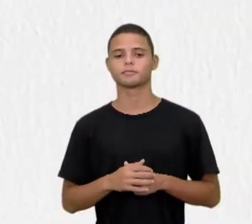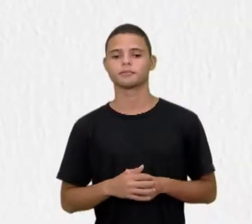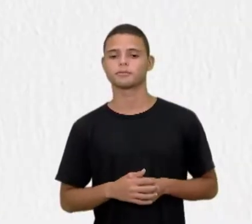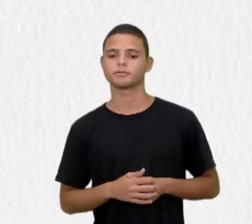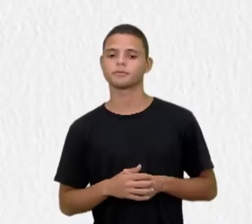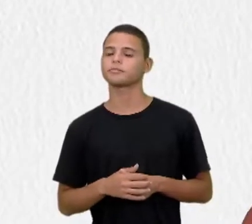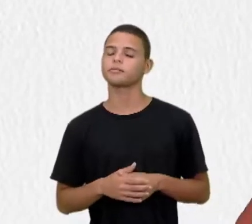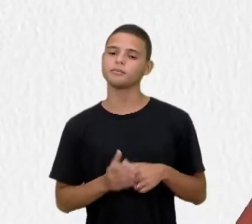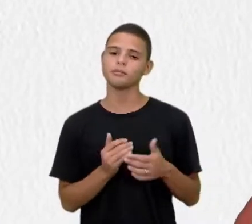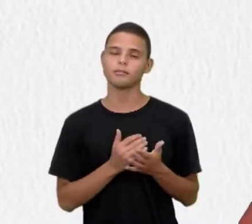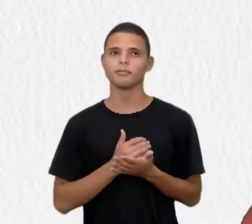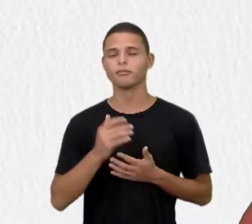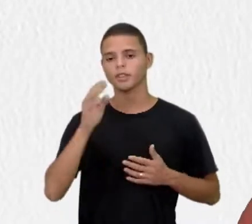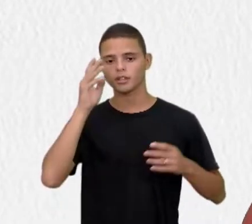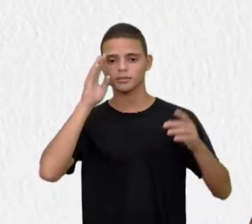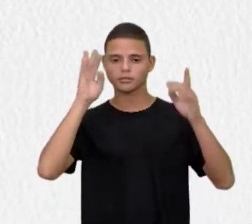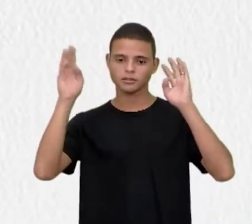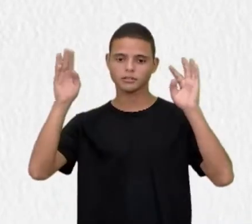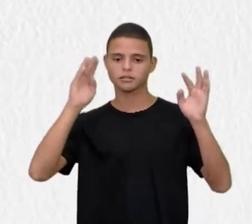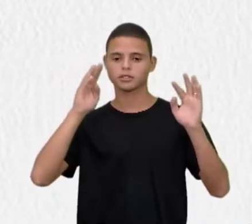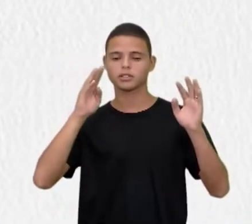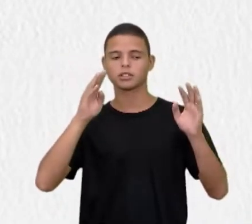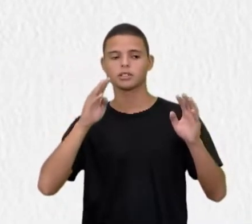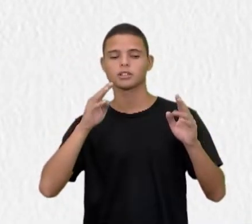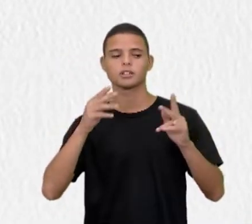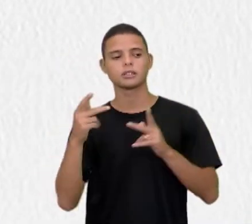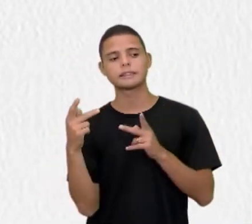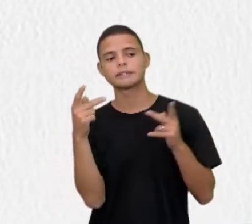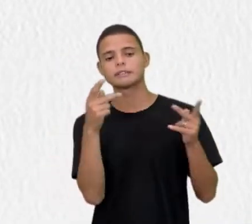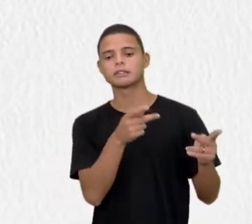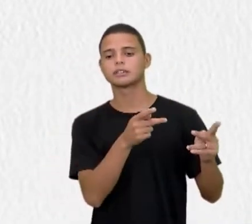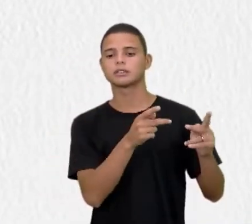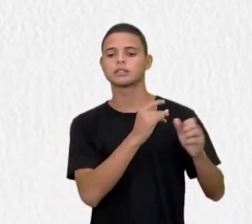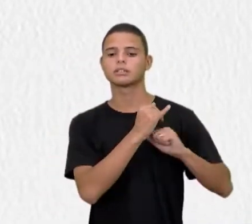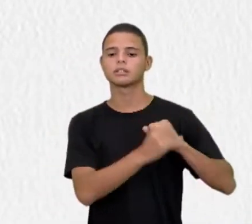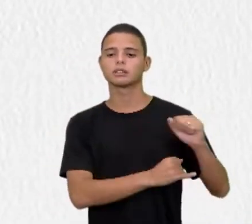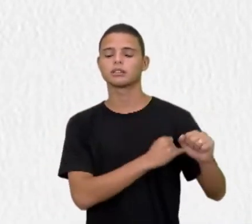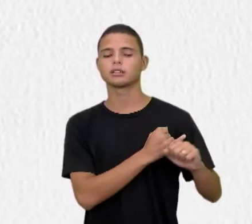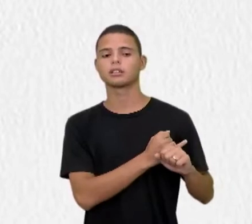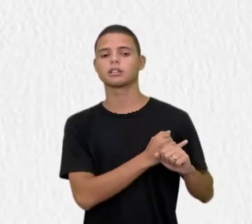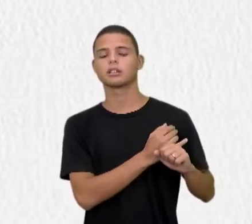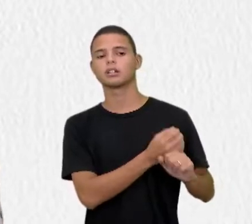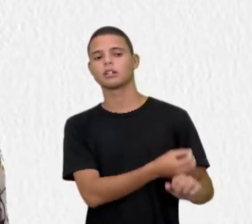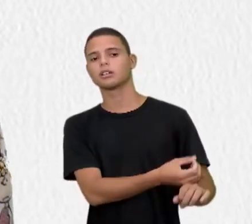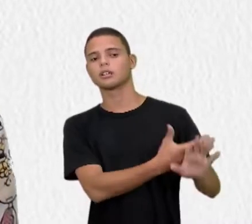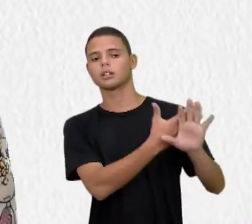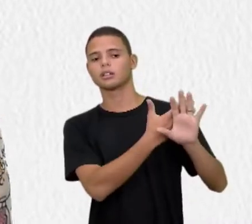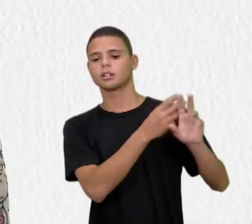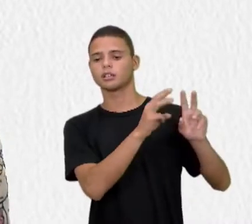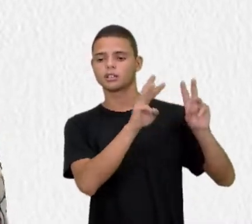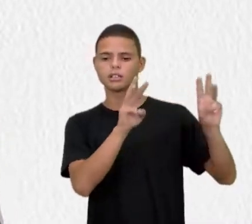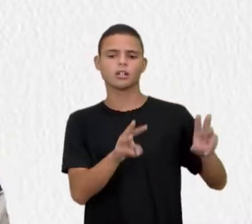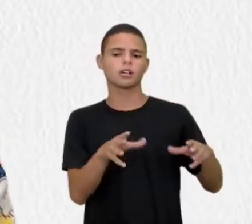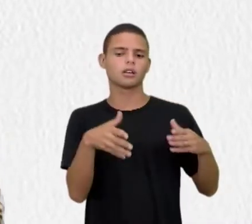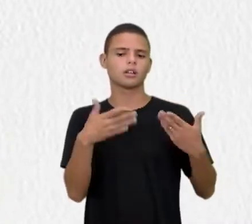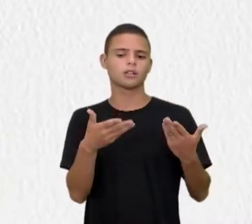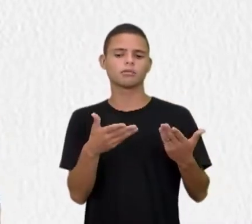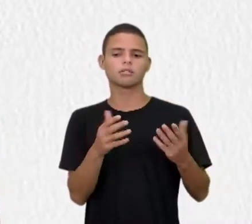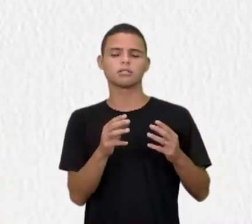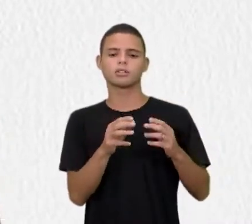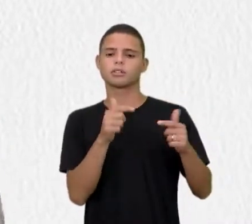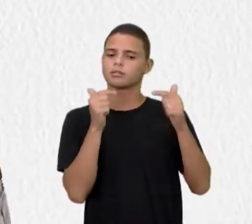e começar a explorar, pensar nessa visita aí virtual. Quais são os memes que utilizaram linguagens e ferramentas diferentes? Usou